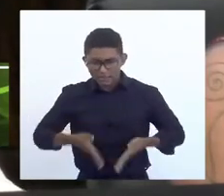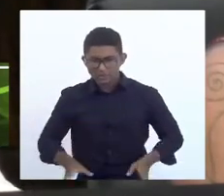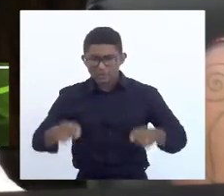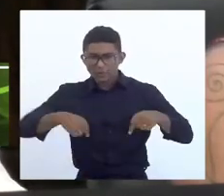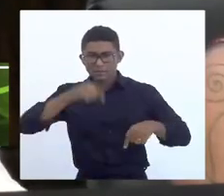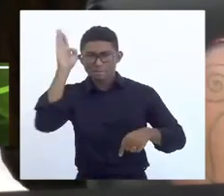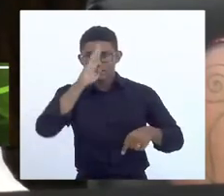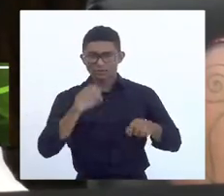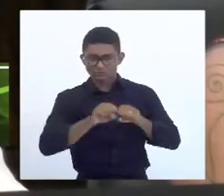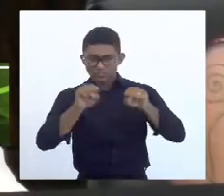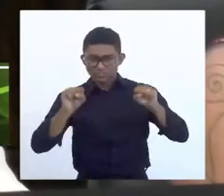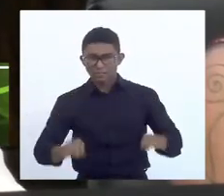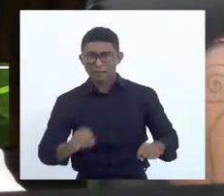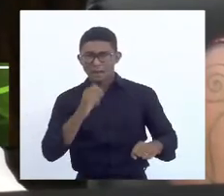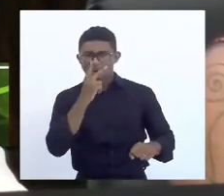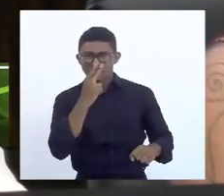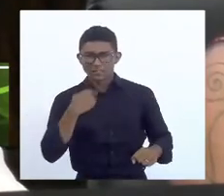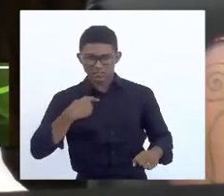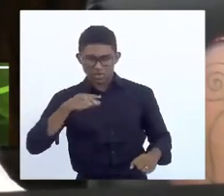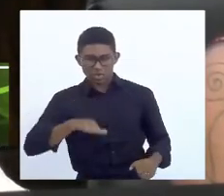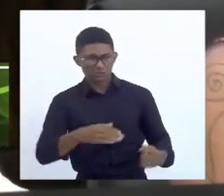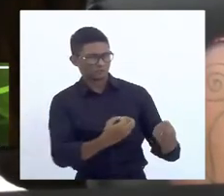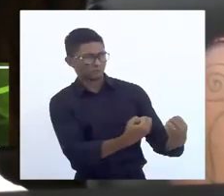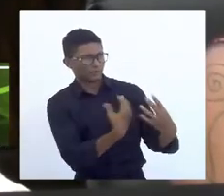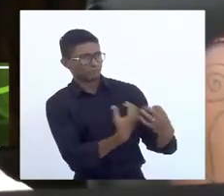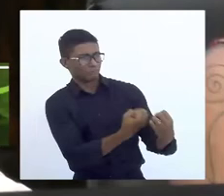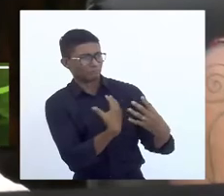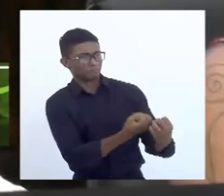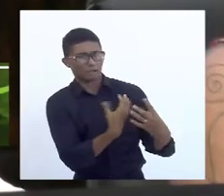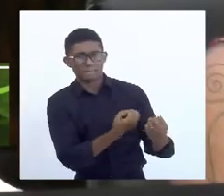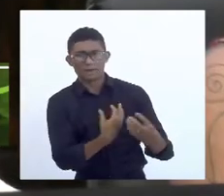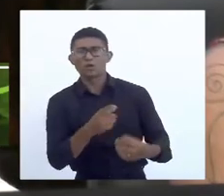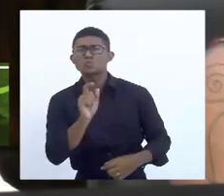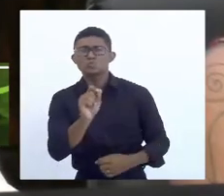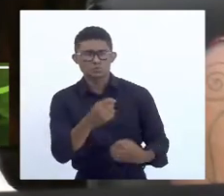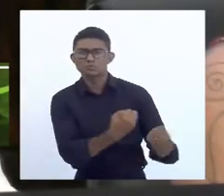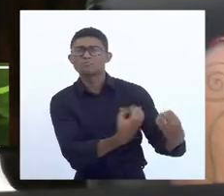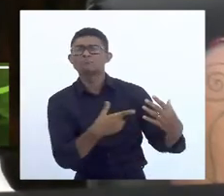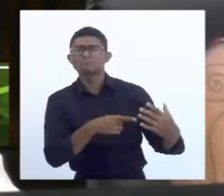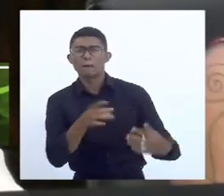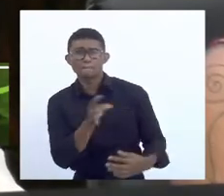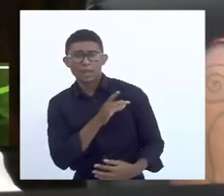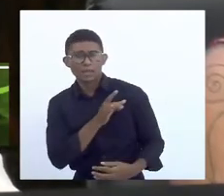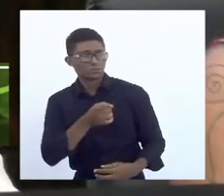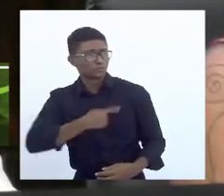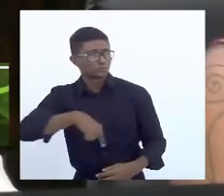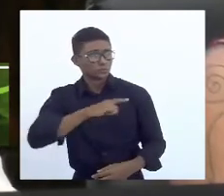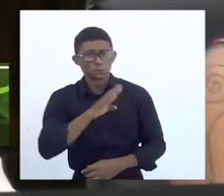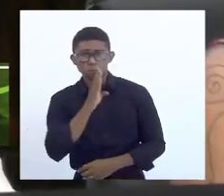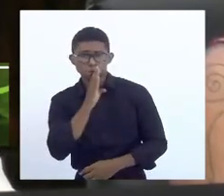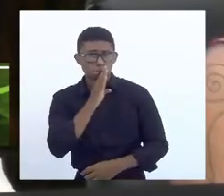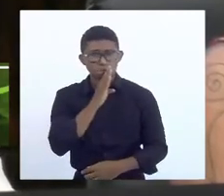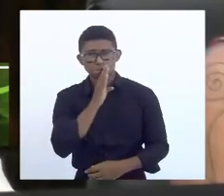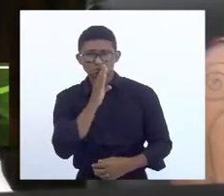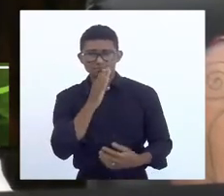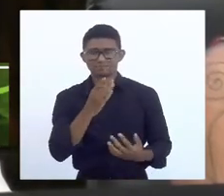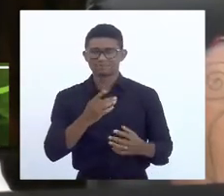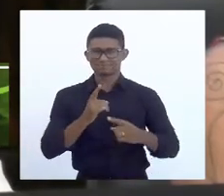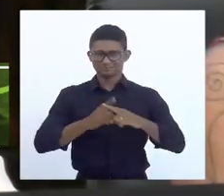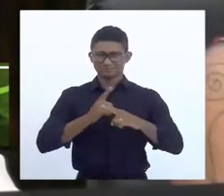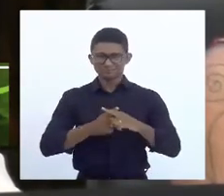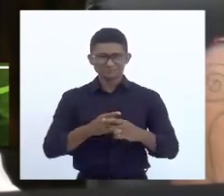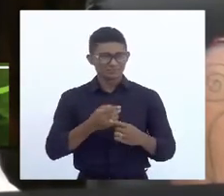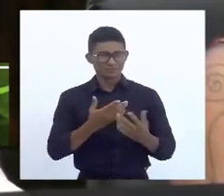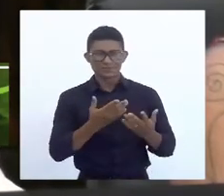medo já é ensinado a se controlar, a conter, desde a nossa infância, através do modelo de segurança